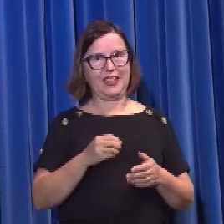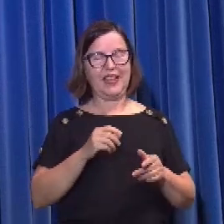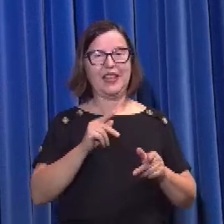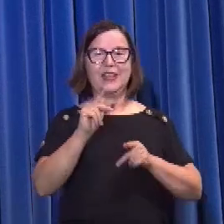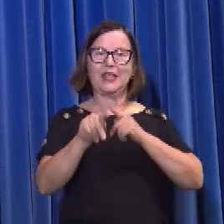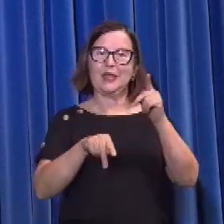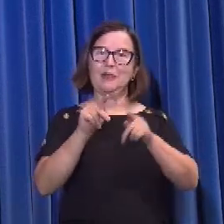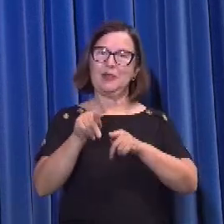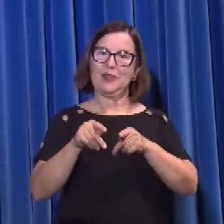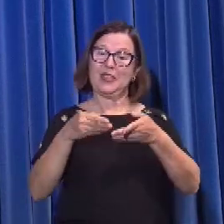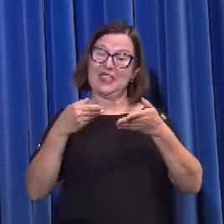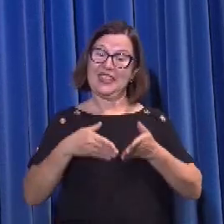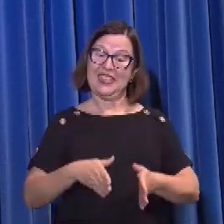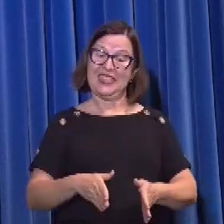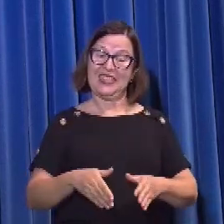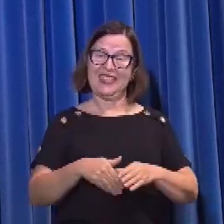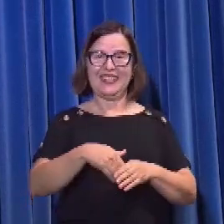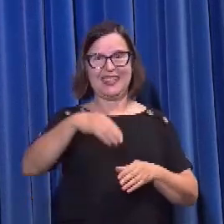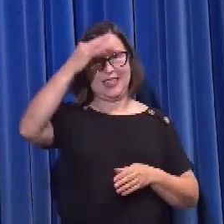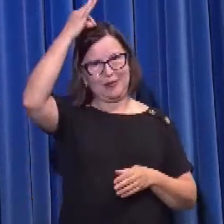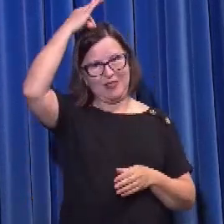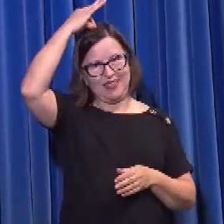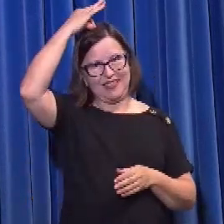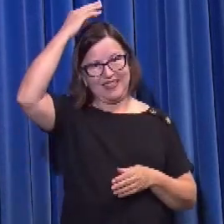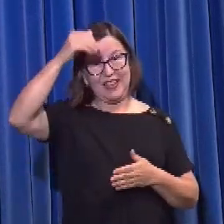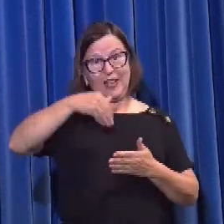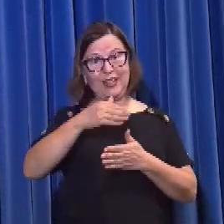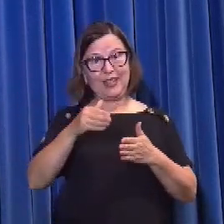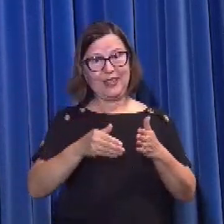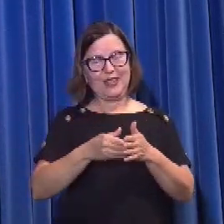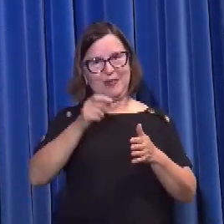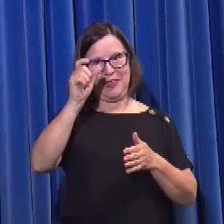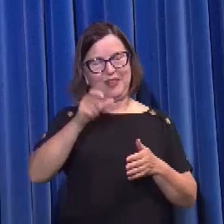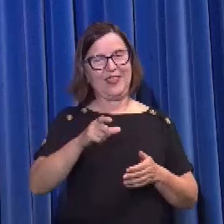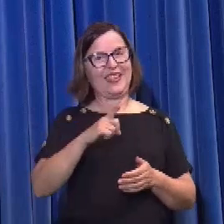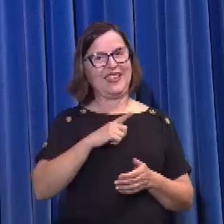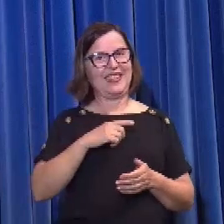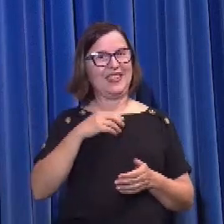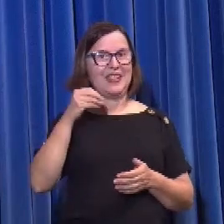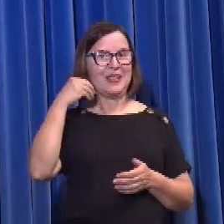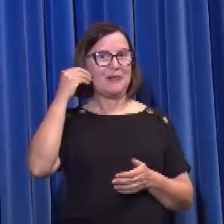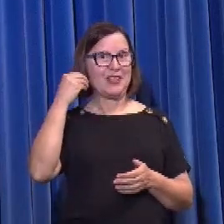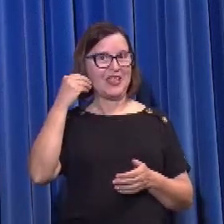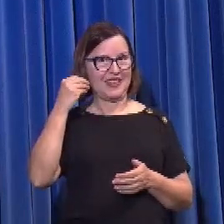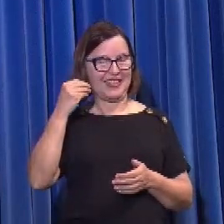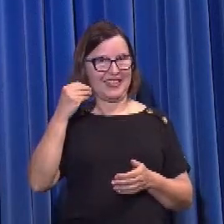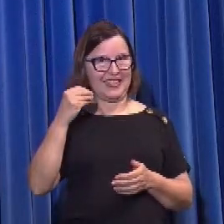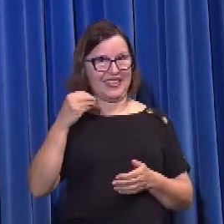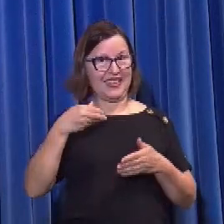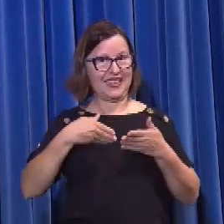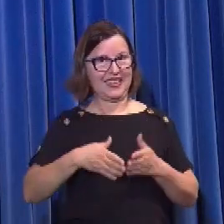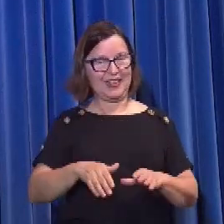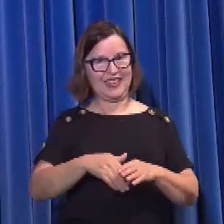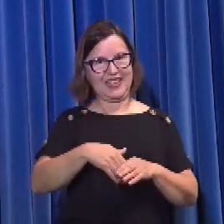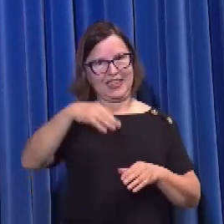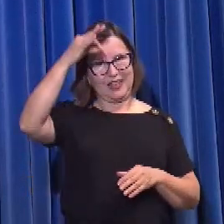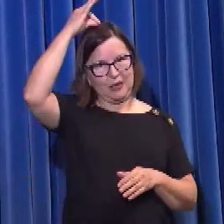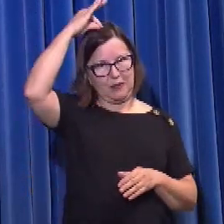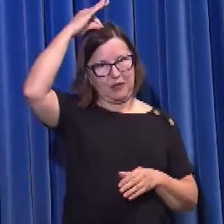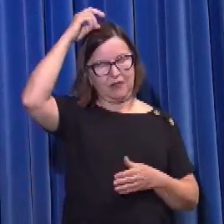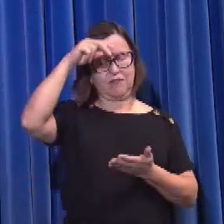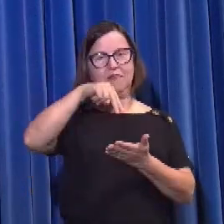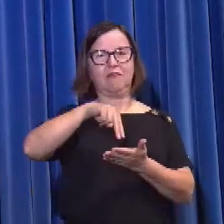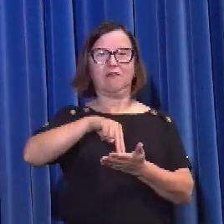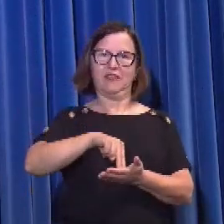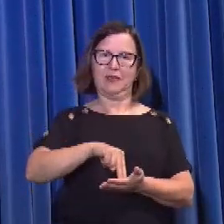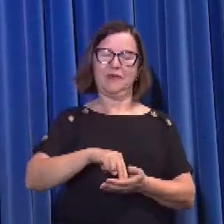Todo aquele que teve uma experiência de novo nascimento, ele também persevera. E é